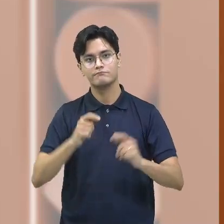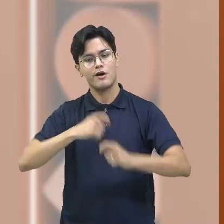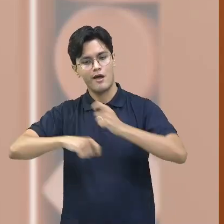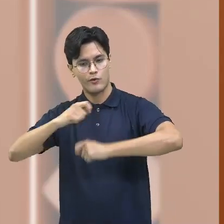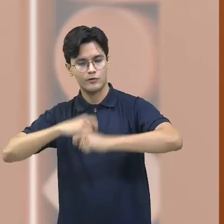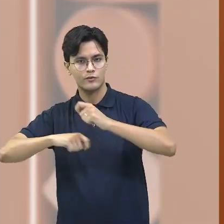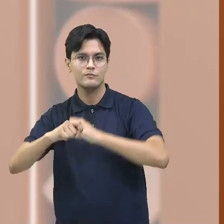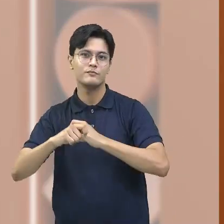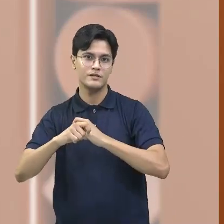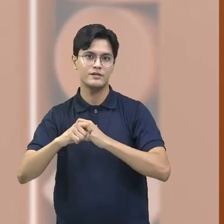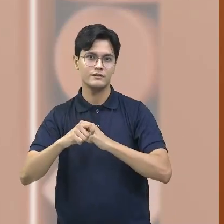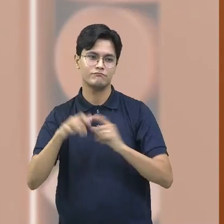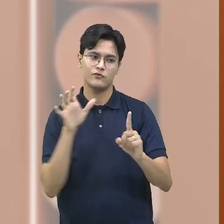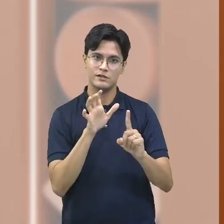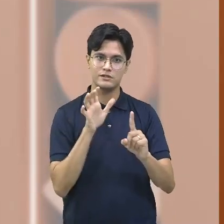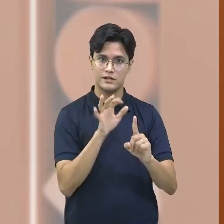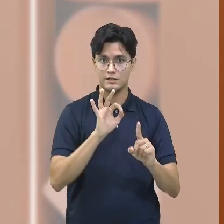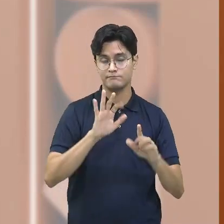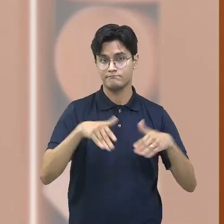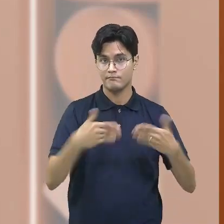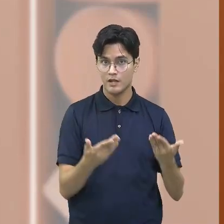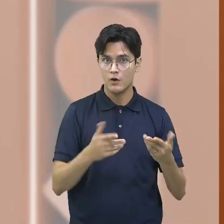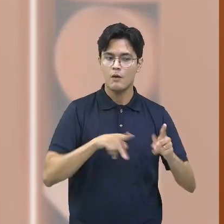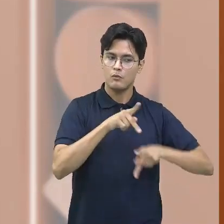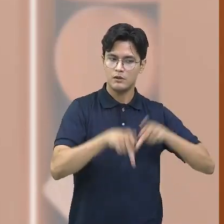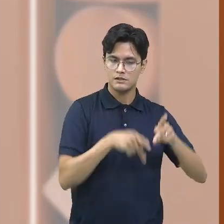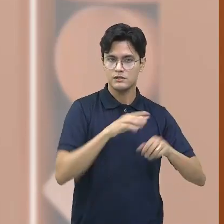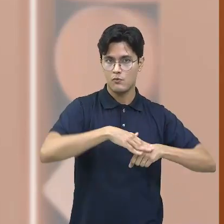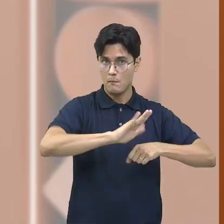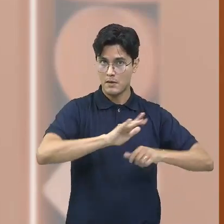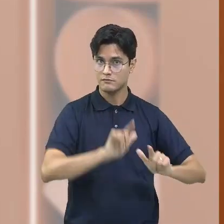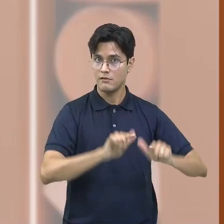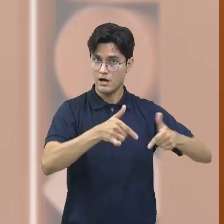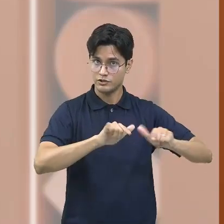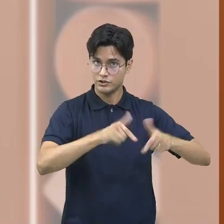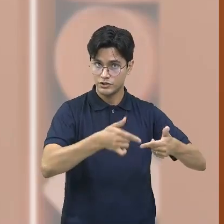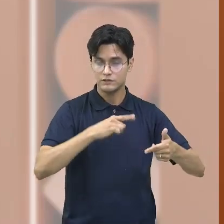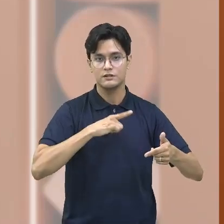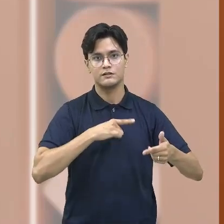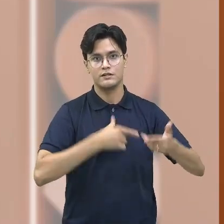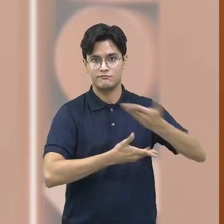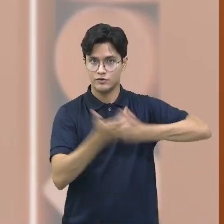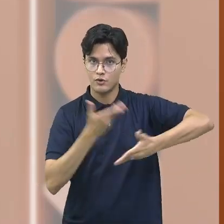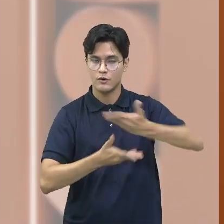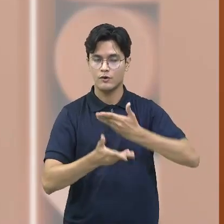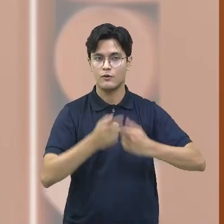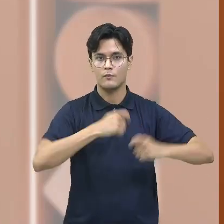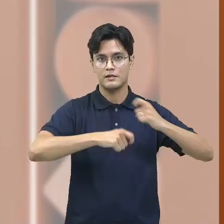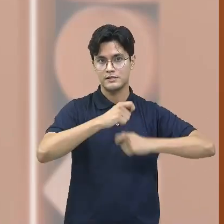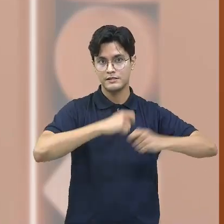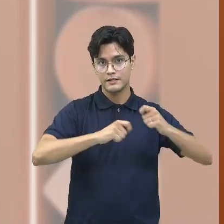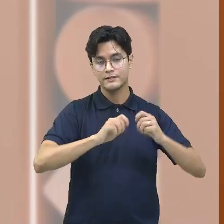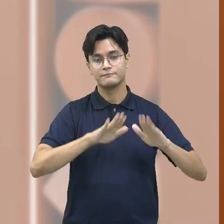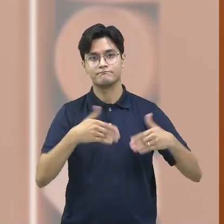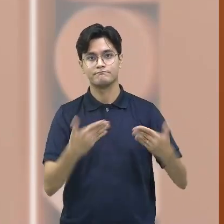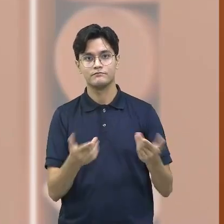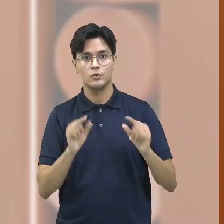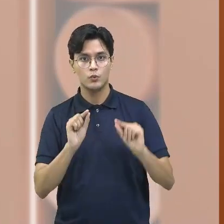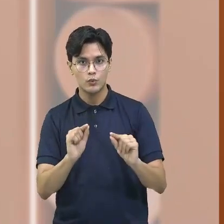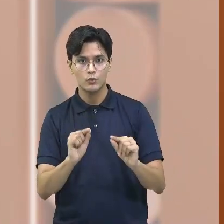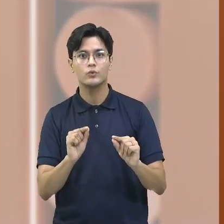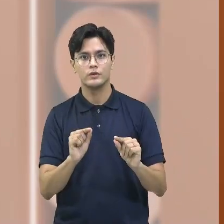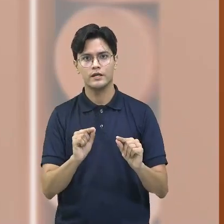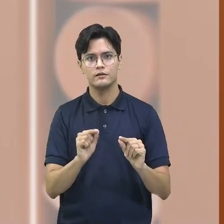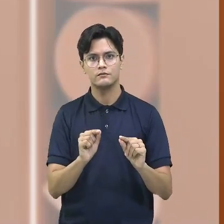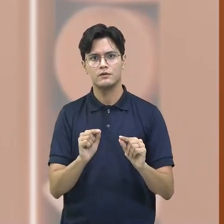economicamente. Então, você tem uma população mais ativa, né, com grandes trocas comerciais, e isso não dá tanta abertura